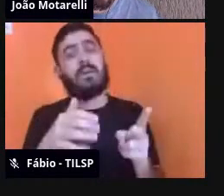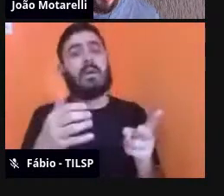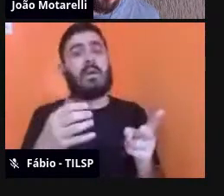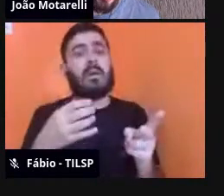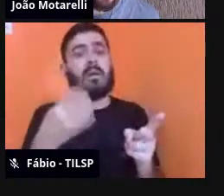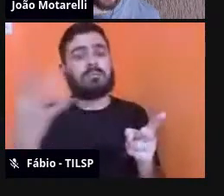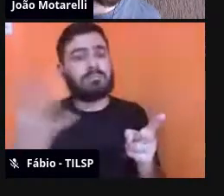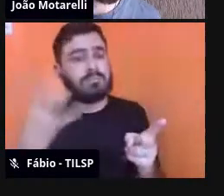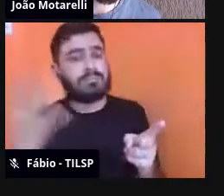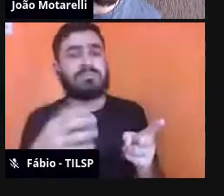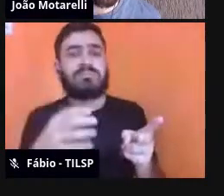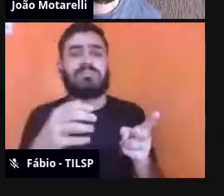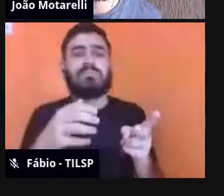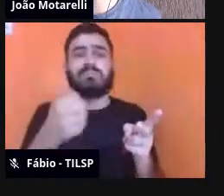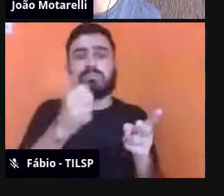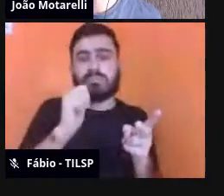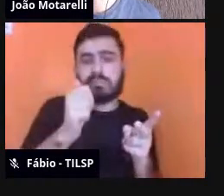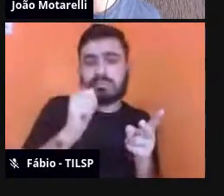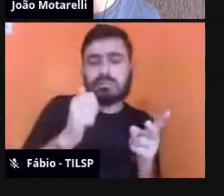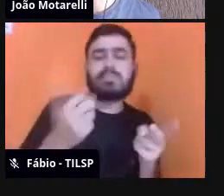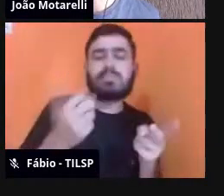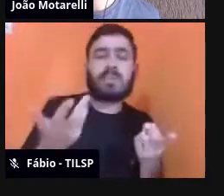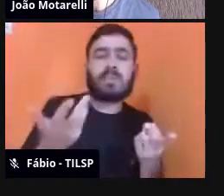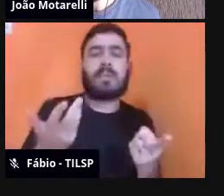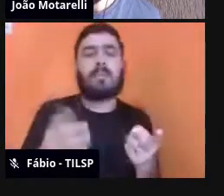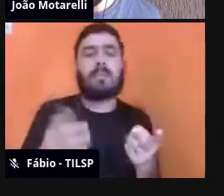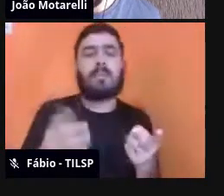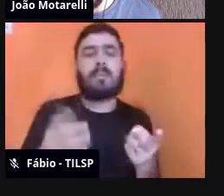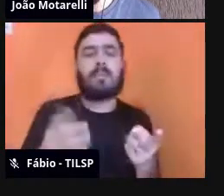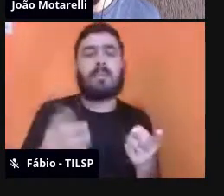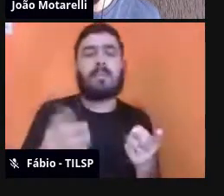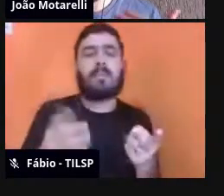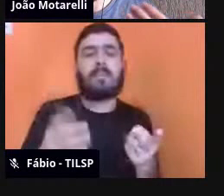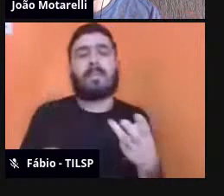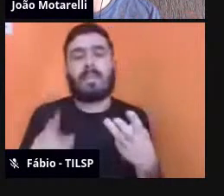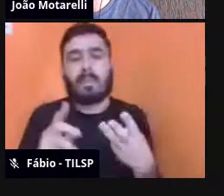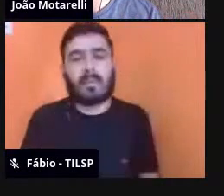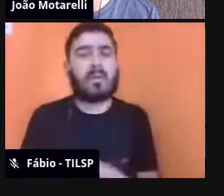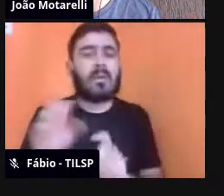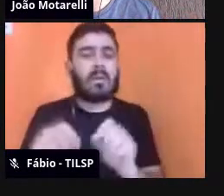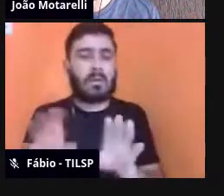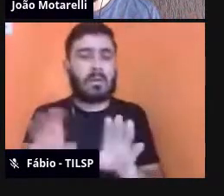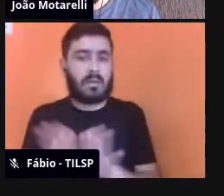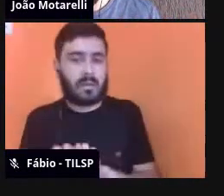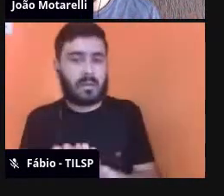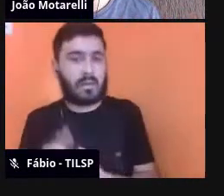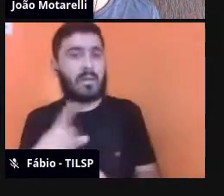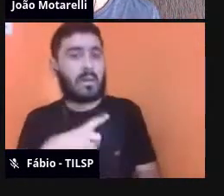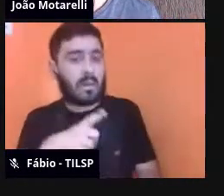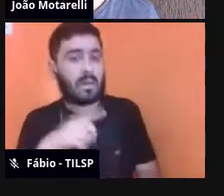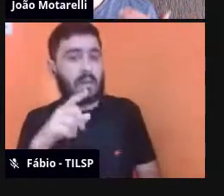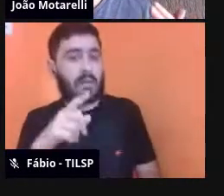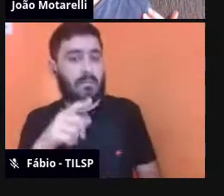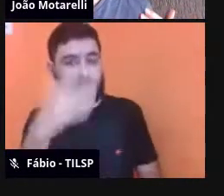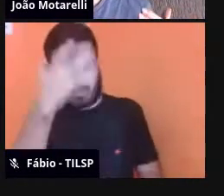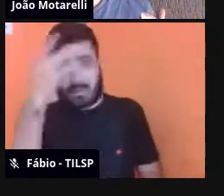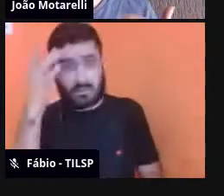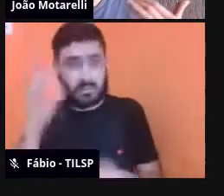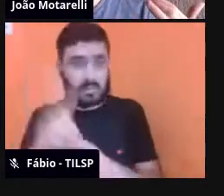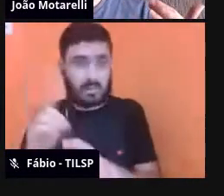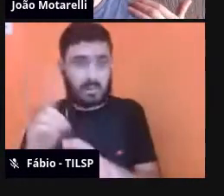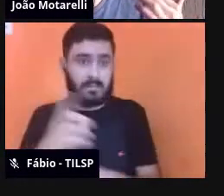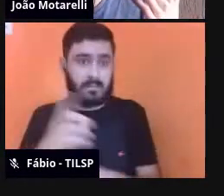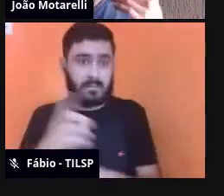um indivíduo diabético que faz uso de insulina e aí ele faz a omissão da insulina, ou seja, ele precisa usar